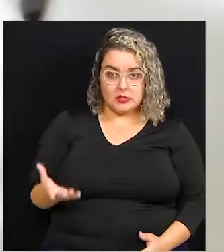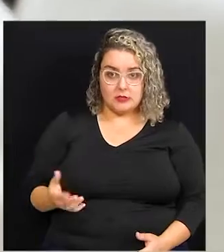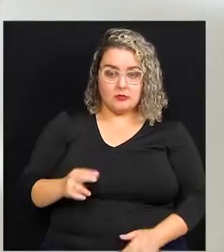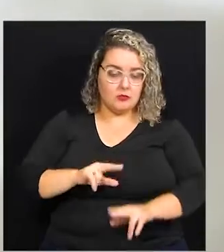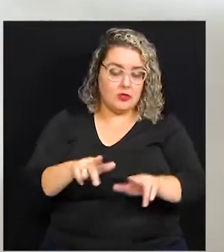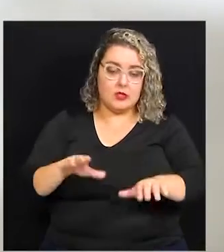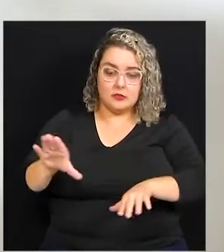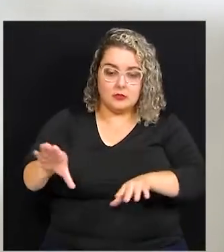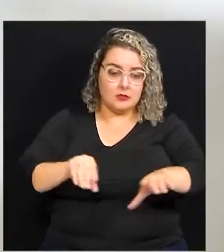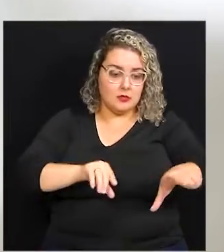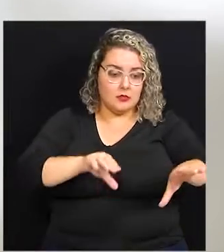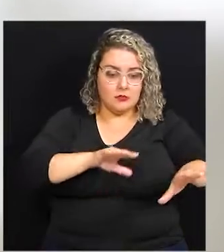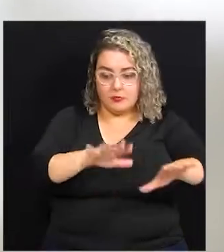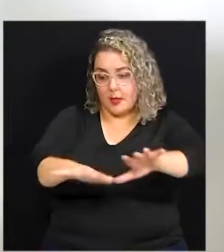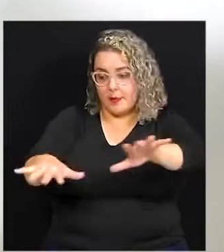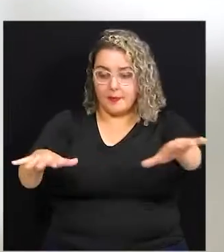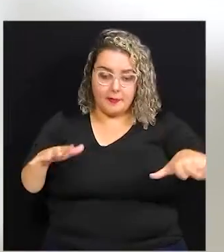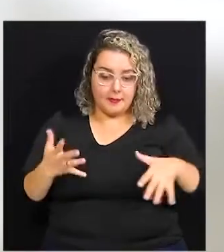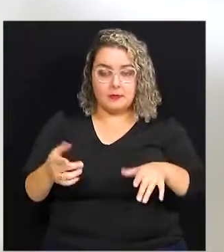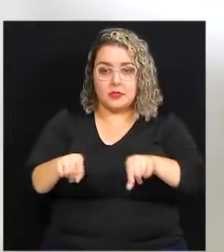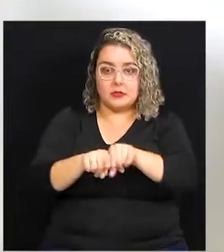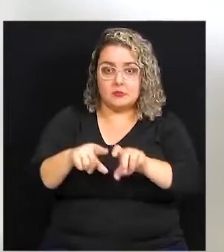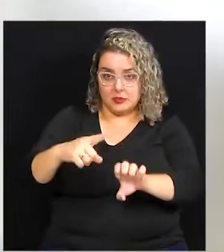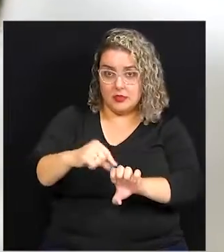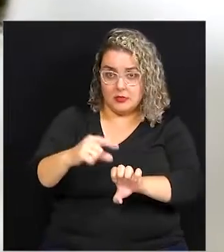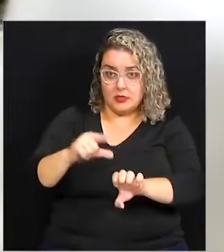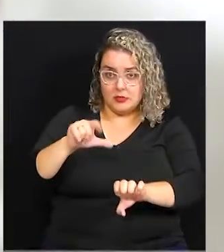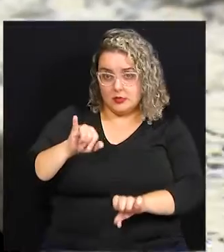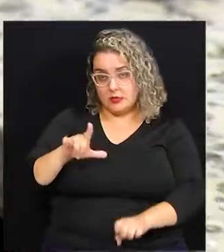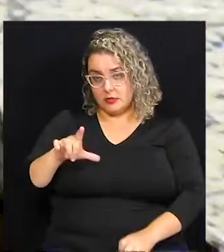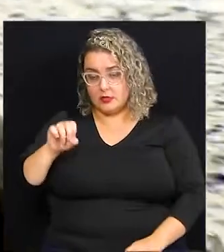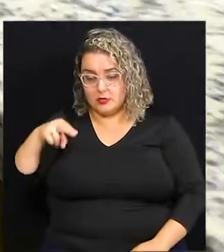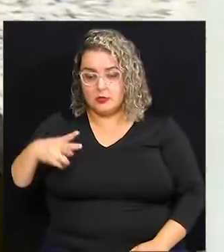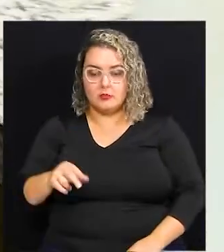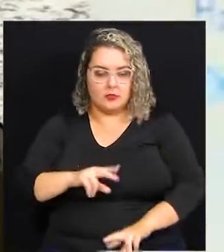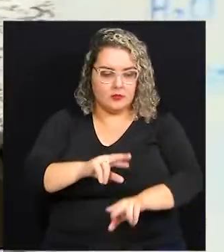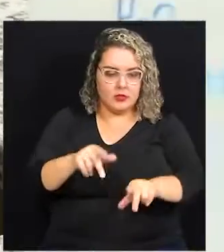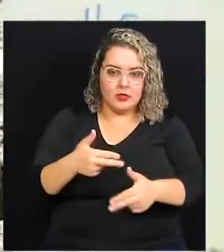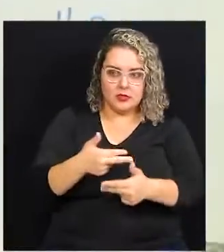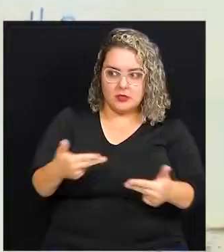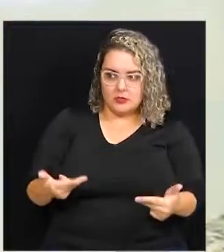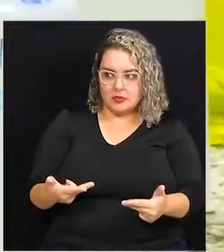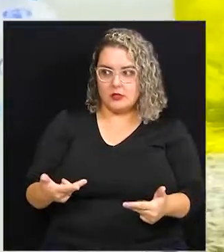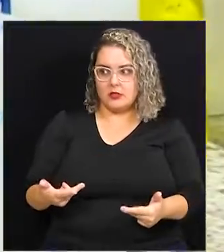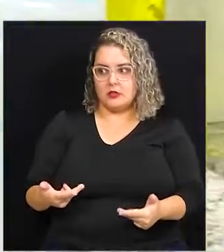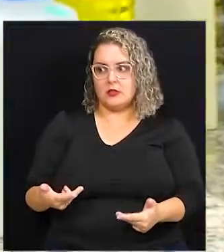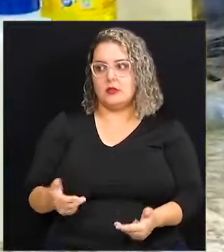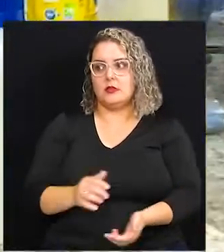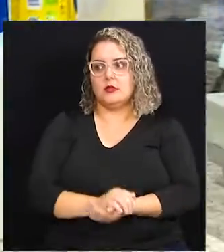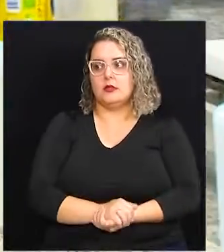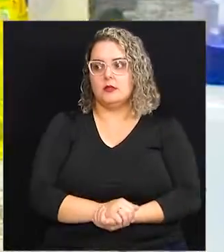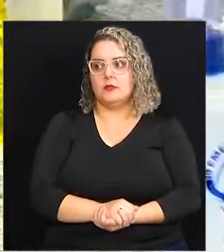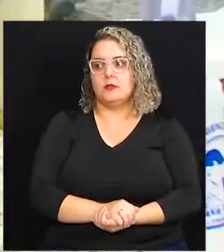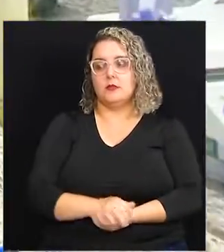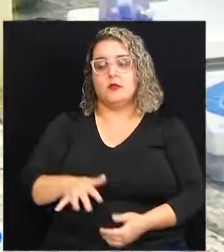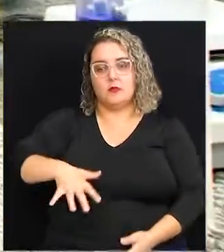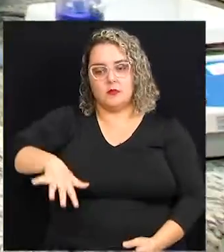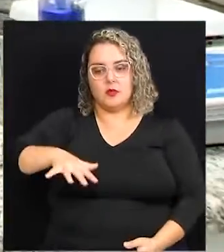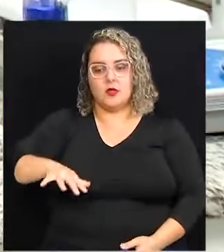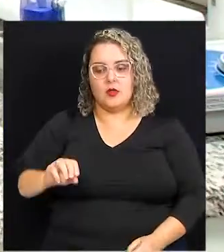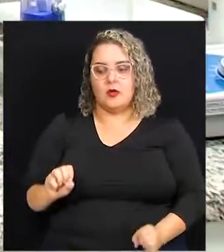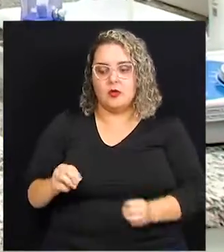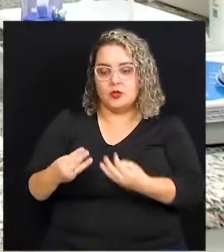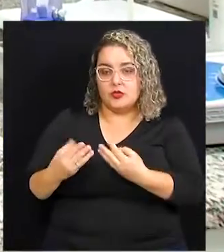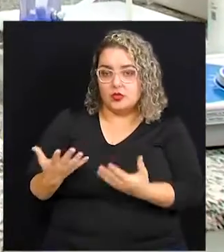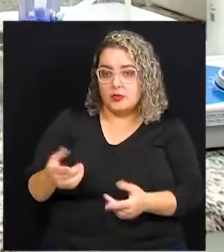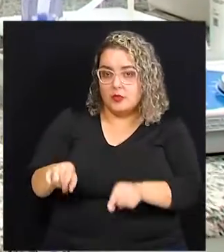ir para vários lados também, mas você também pode ir um pouco para o lado do empreendedorismo. Aqui na Ilum a gente tem várias coisas, para a área do machine learning também, que a gente teve um workshop